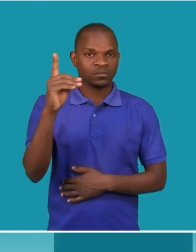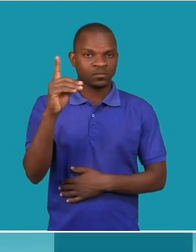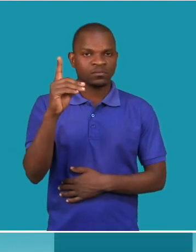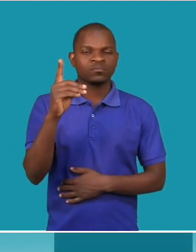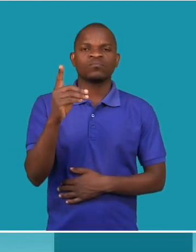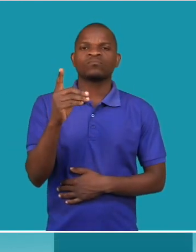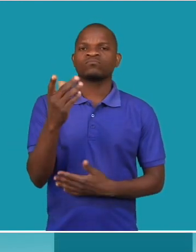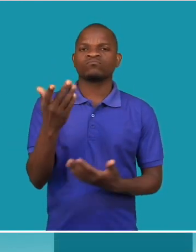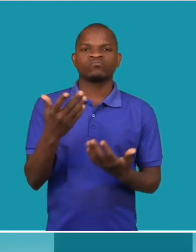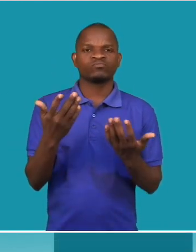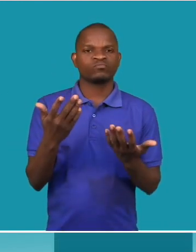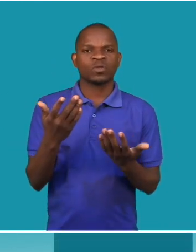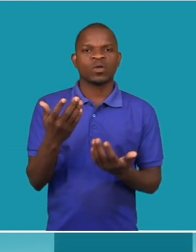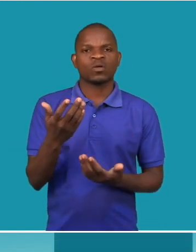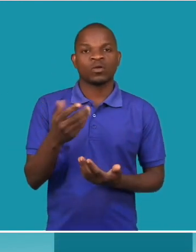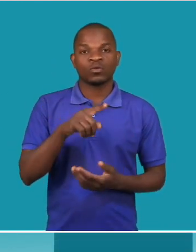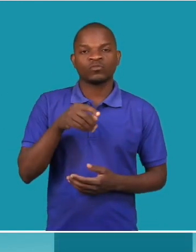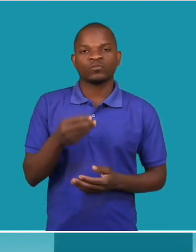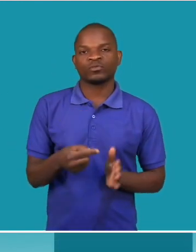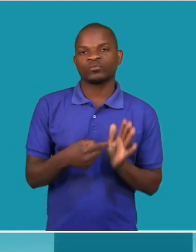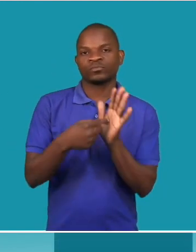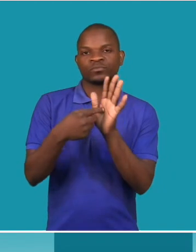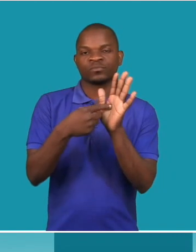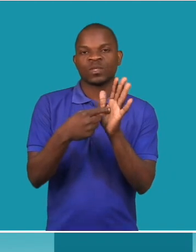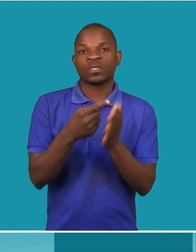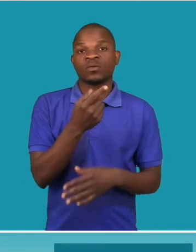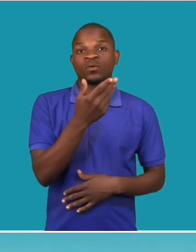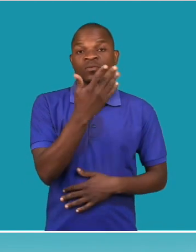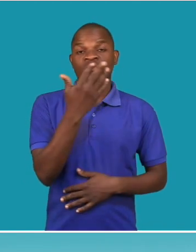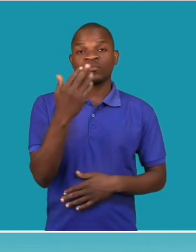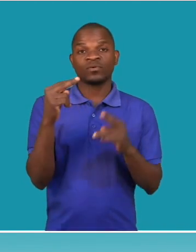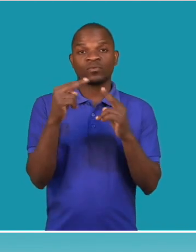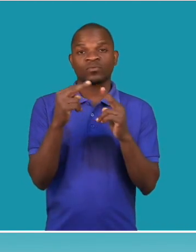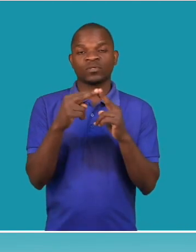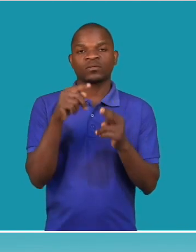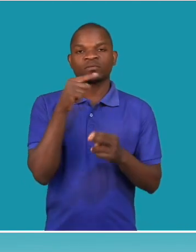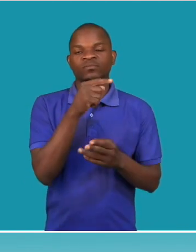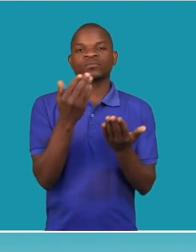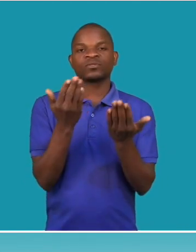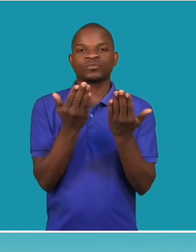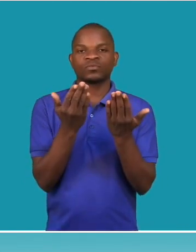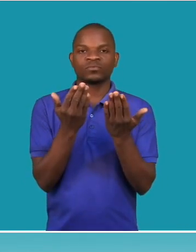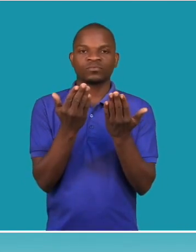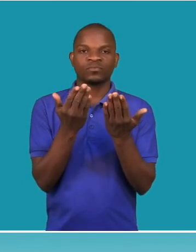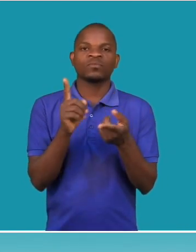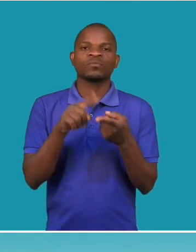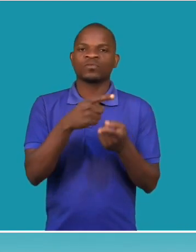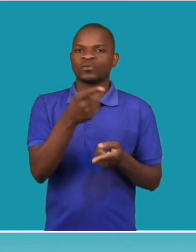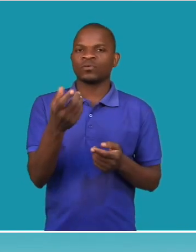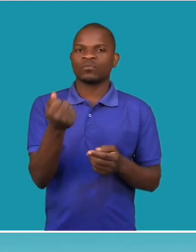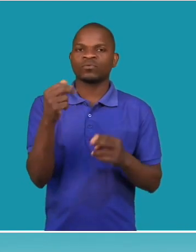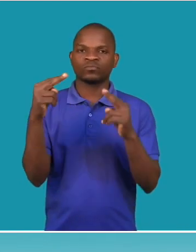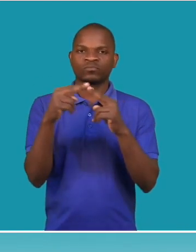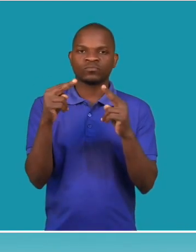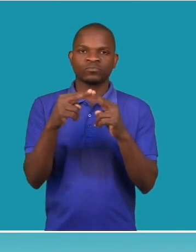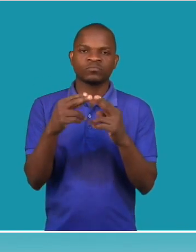filho que tem uma deficiência, neste caso, deixar aí o número da instituição para